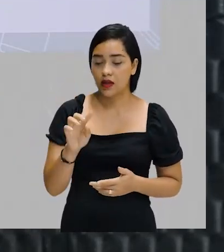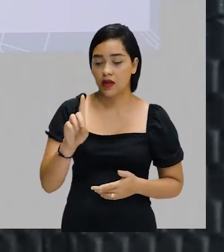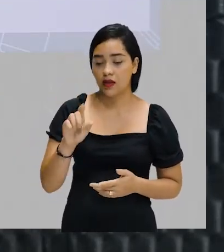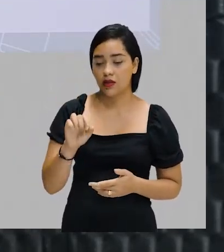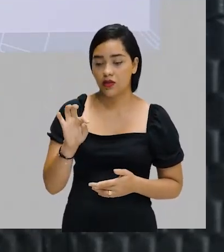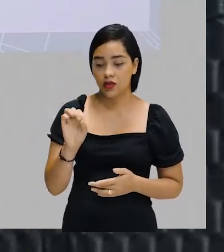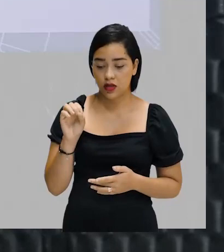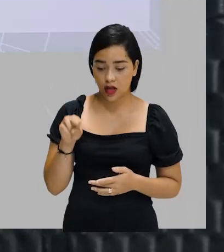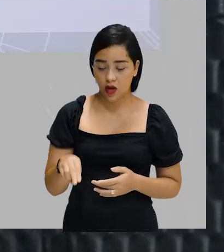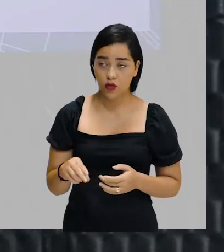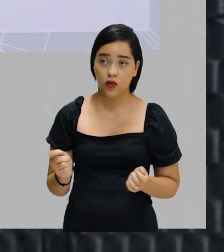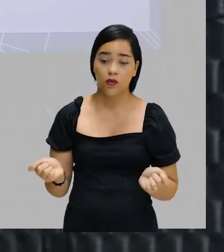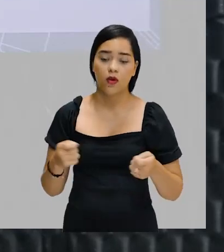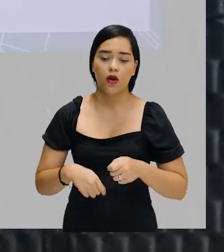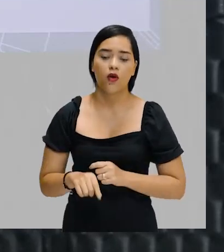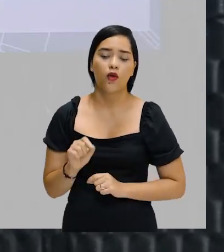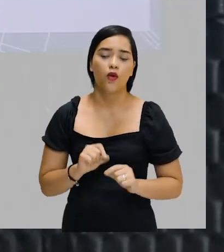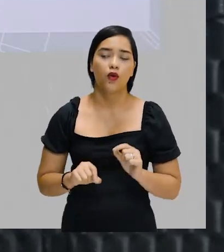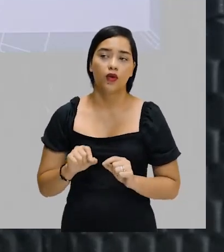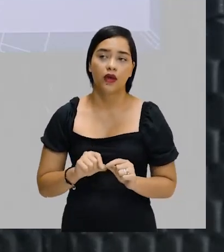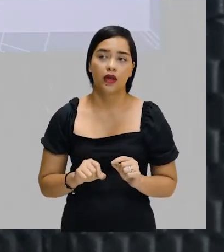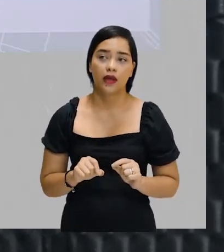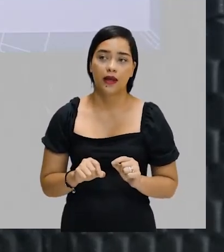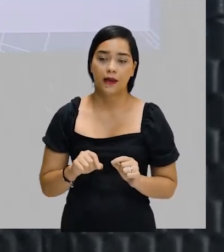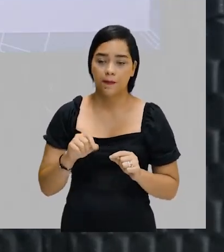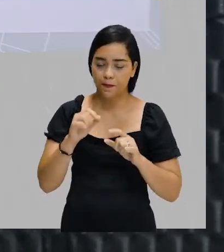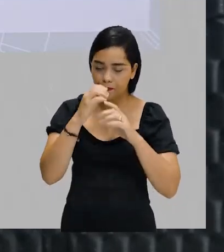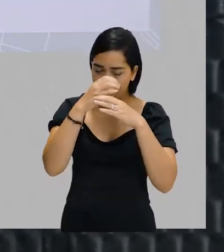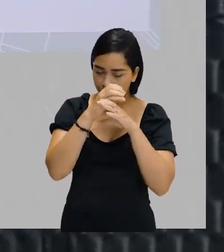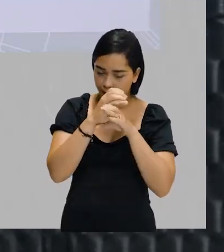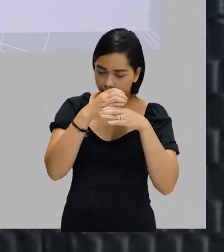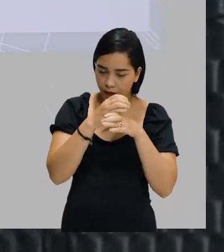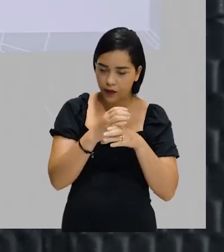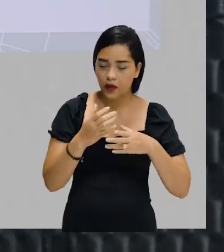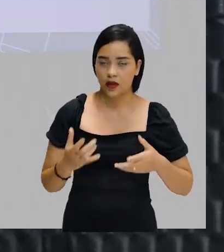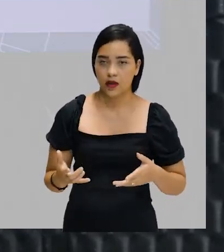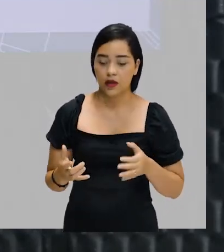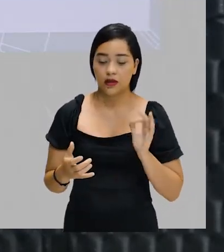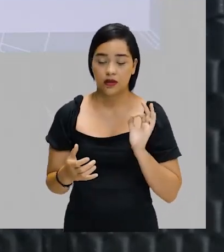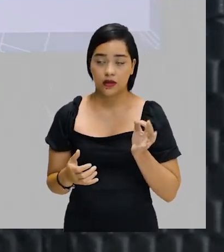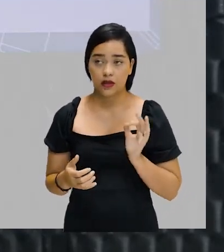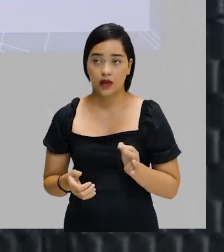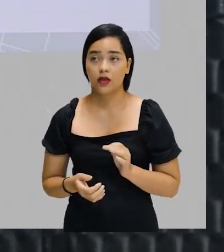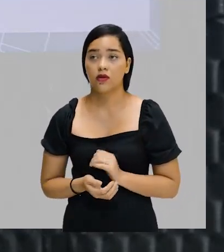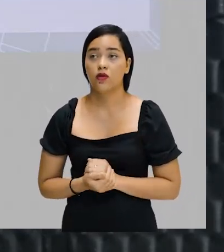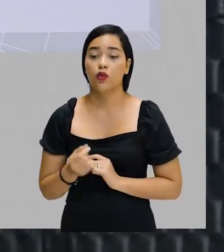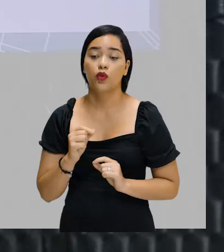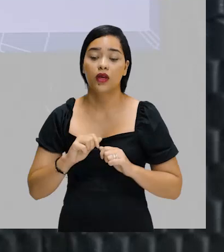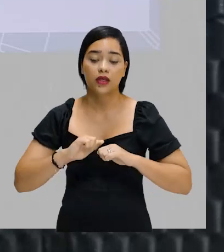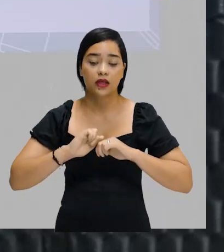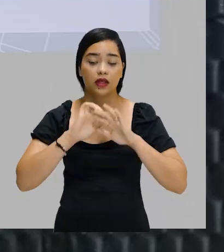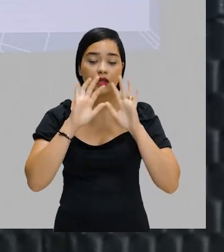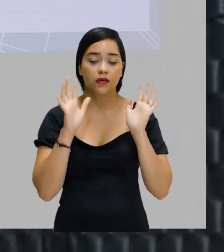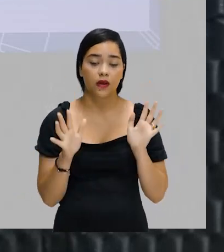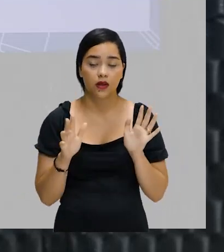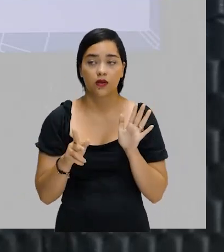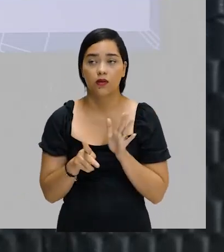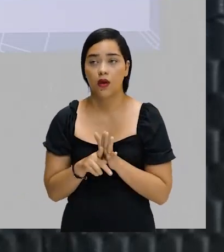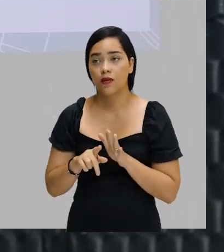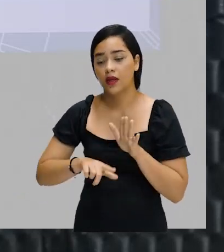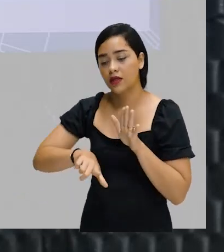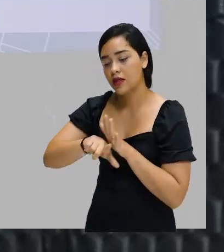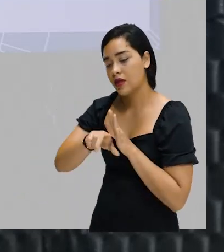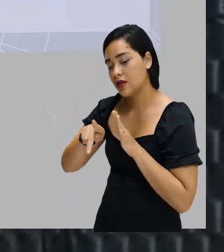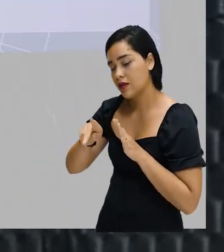Dalton possibilitou, em nível microscópico, certo, o esclarecimento das